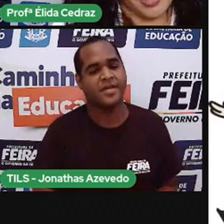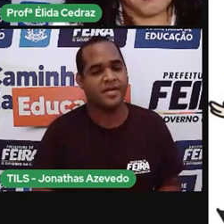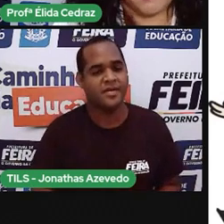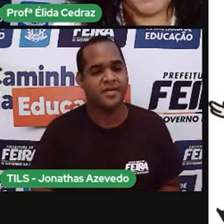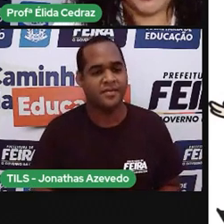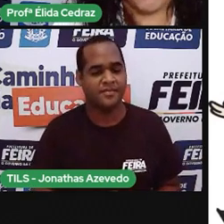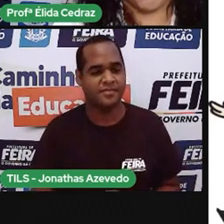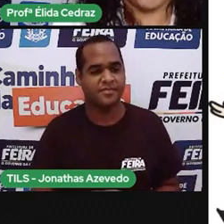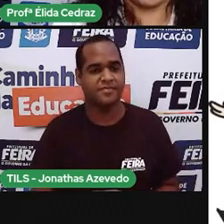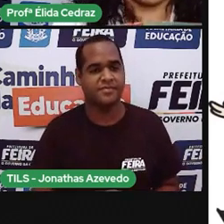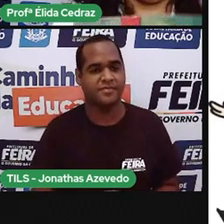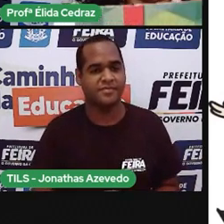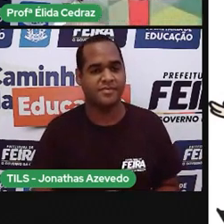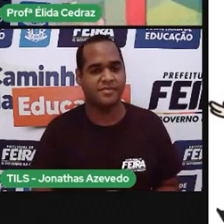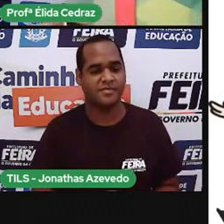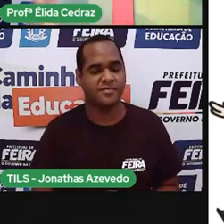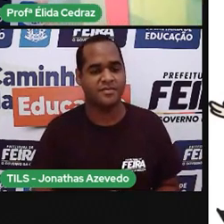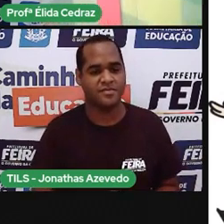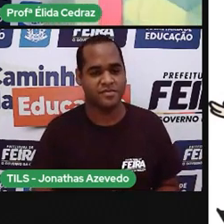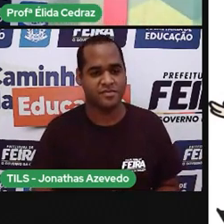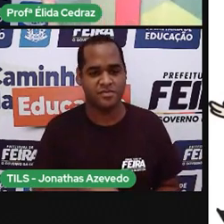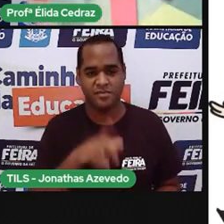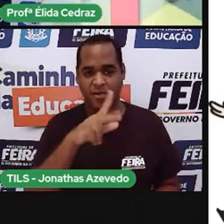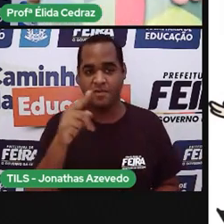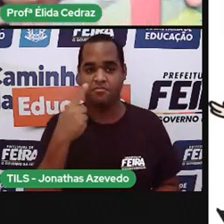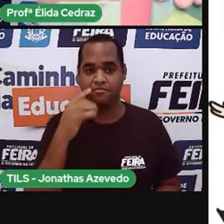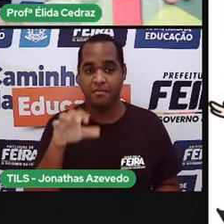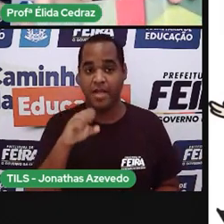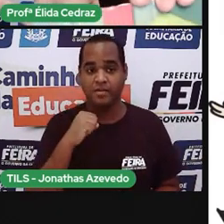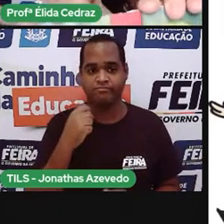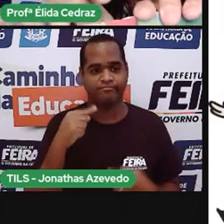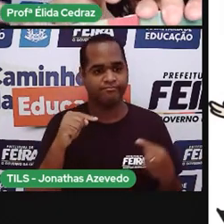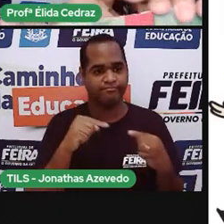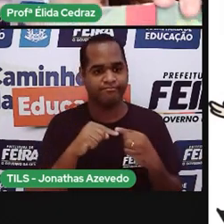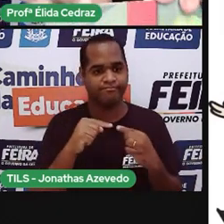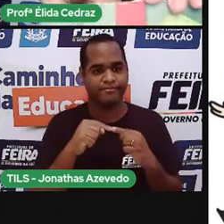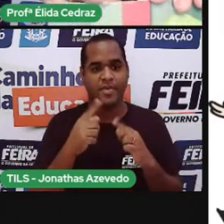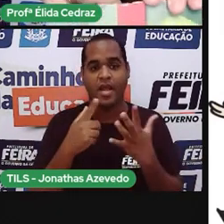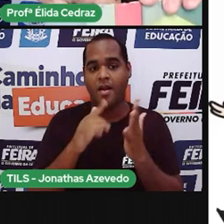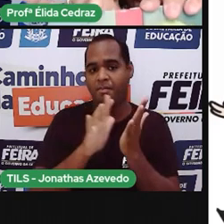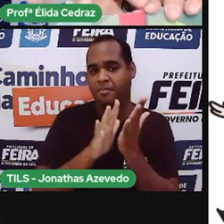Esse a Pró pegou um pedaço de papel, ó, papel